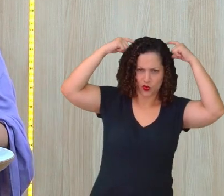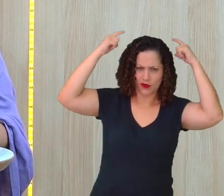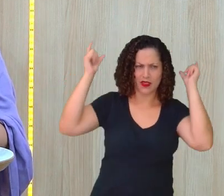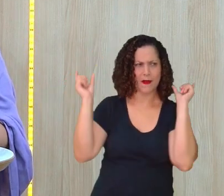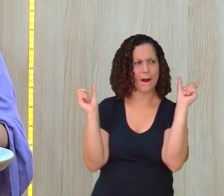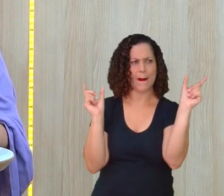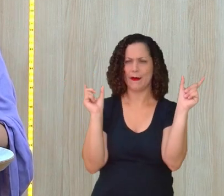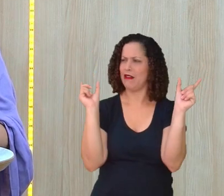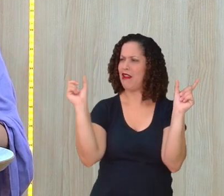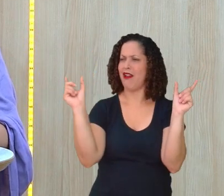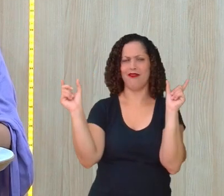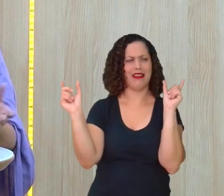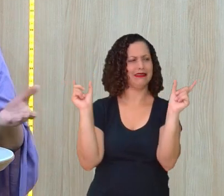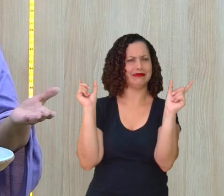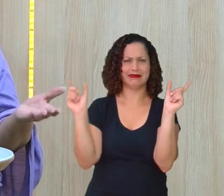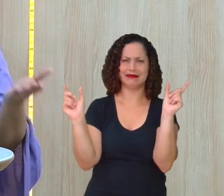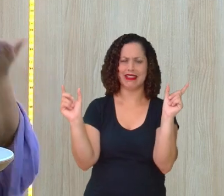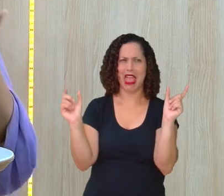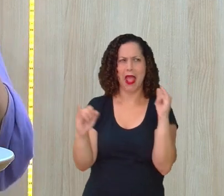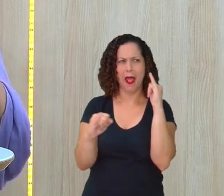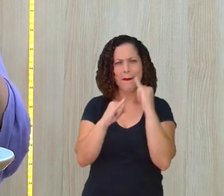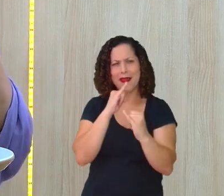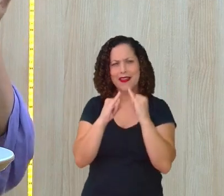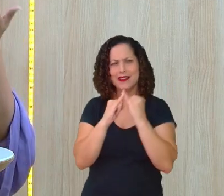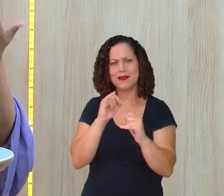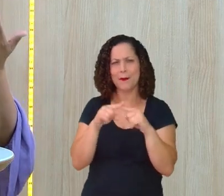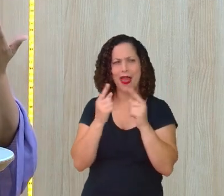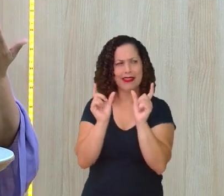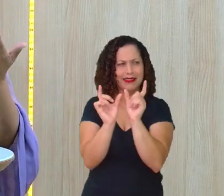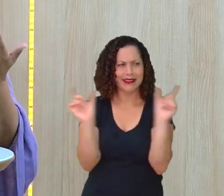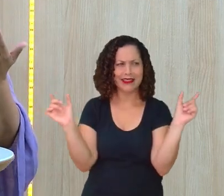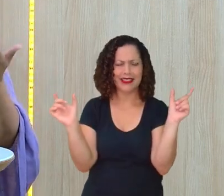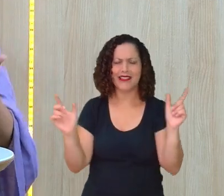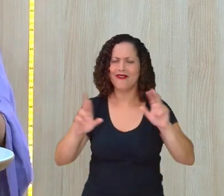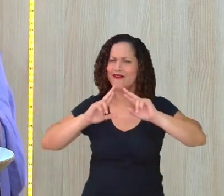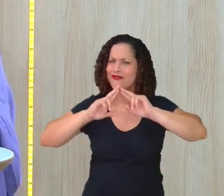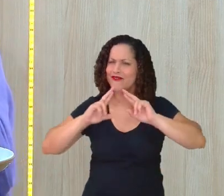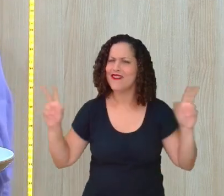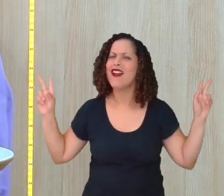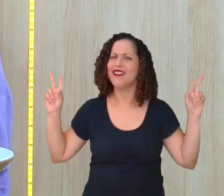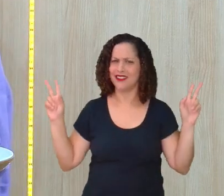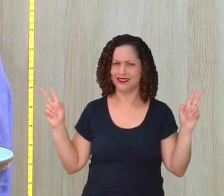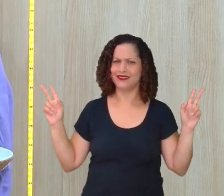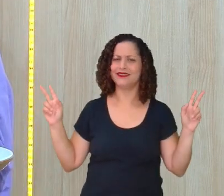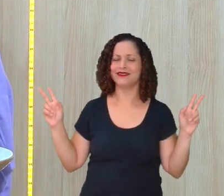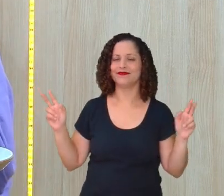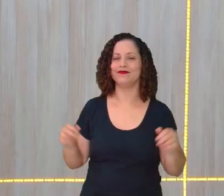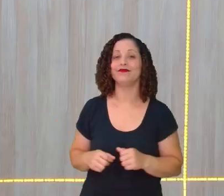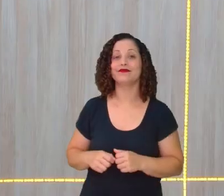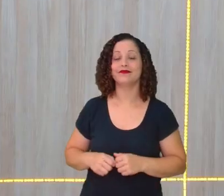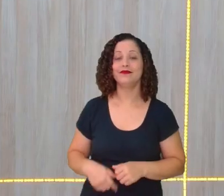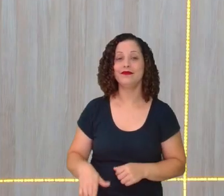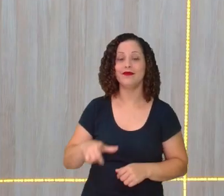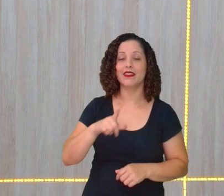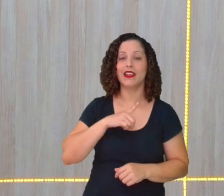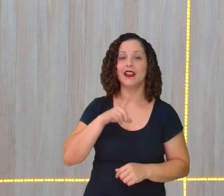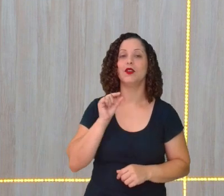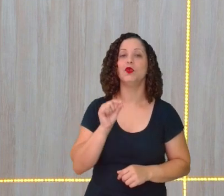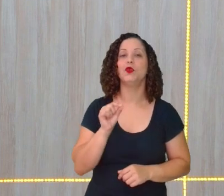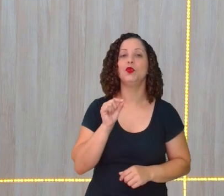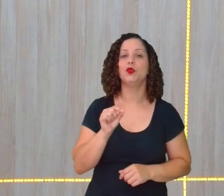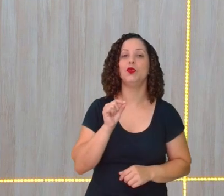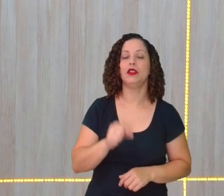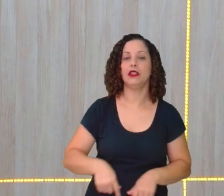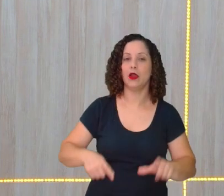no, bear. Meu Deus, é um urso, não a cerveja. Mas é, exato, porque tem uma letra